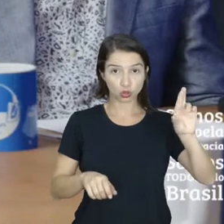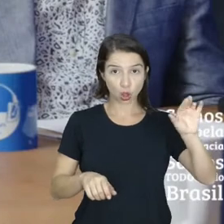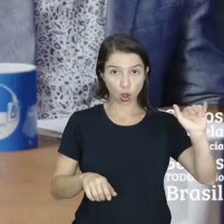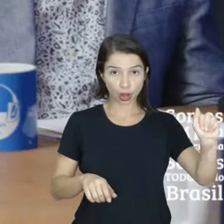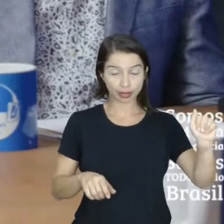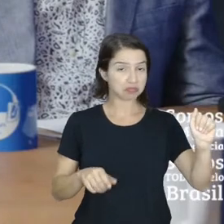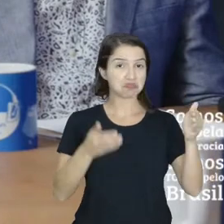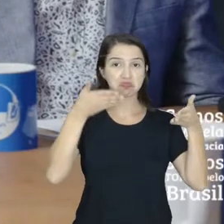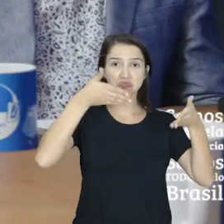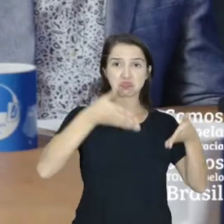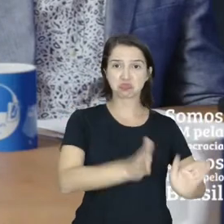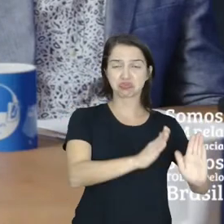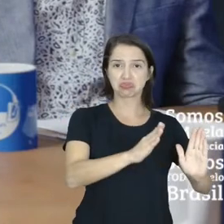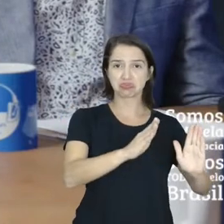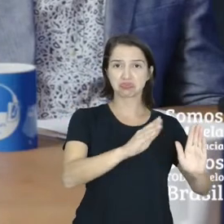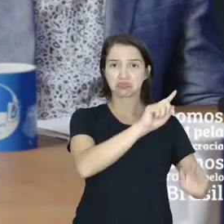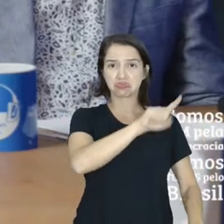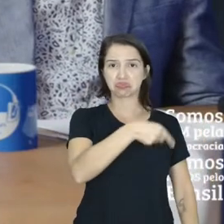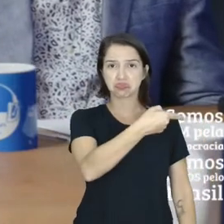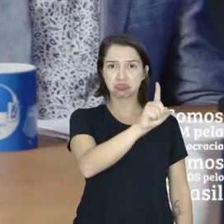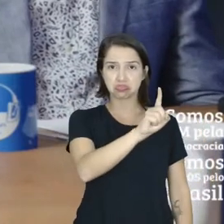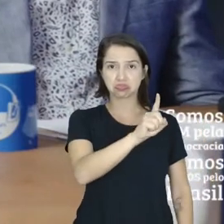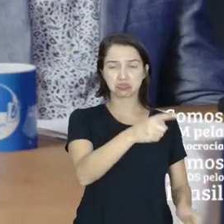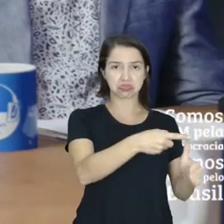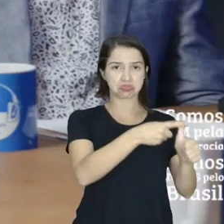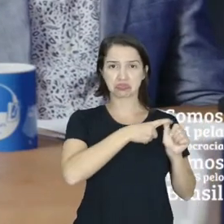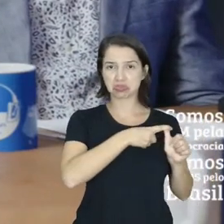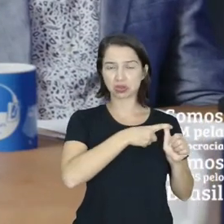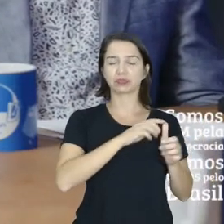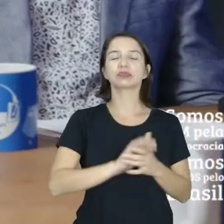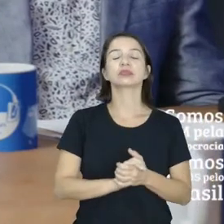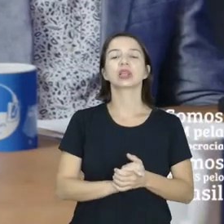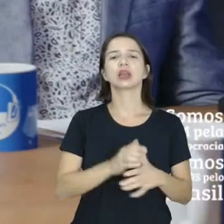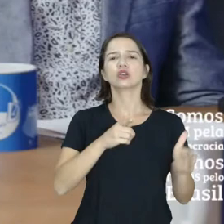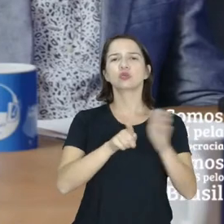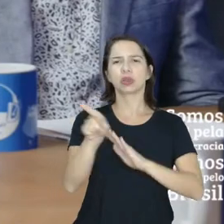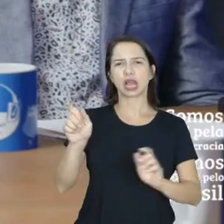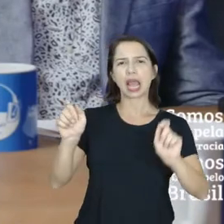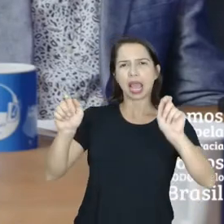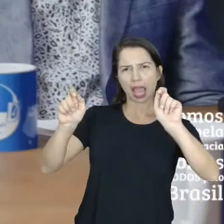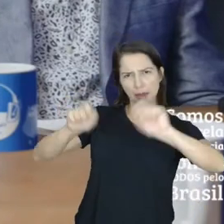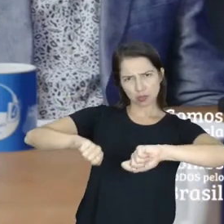possível trabalhar de alguma forma, federalizar esses tipos